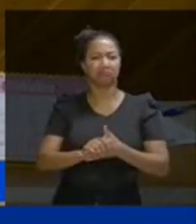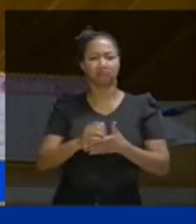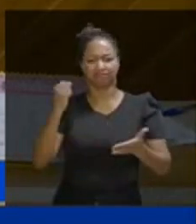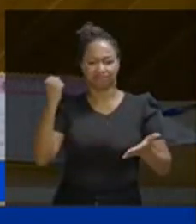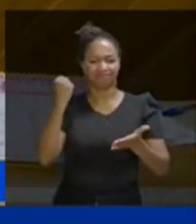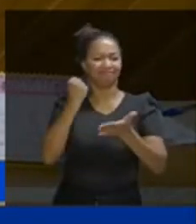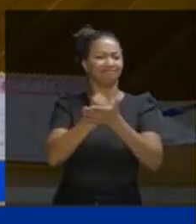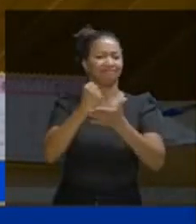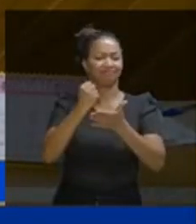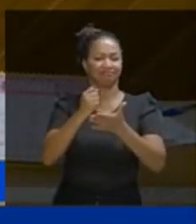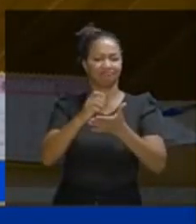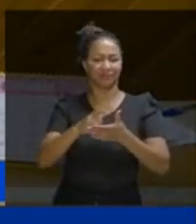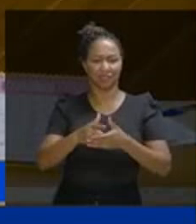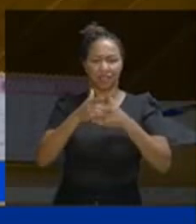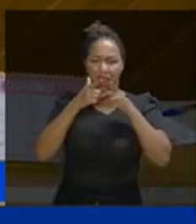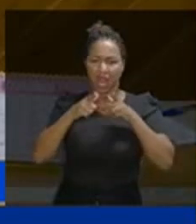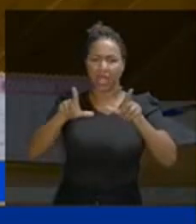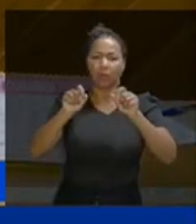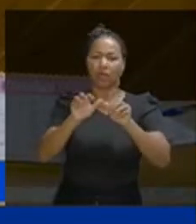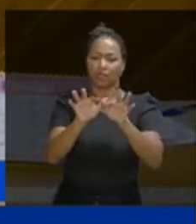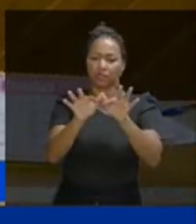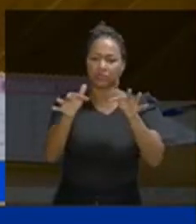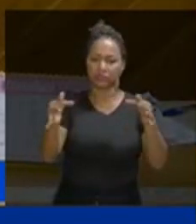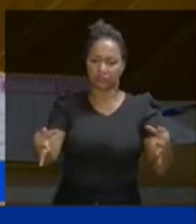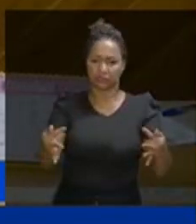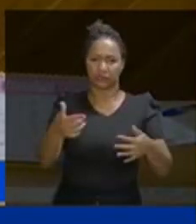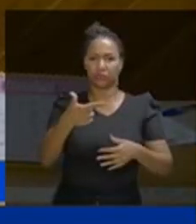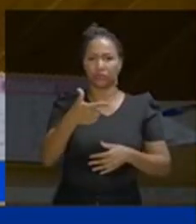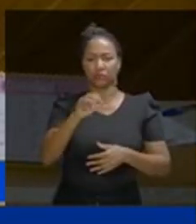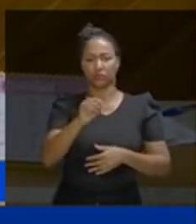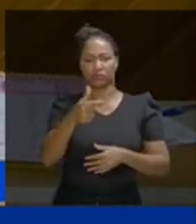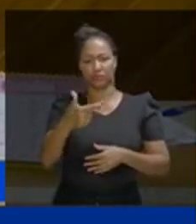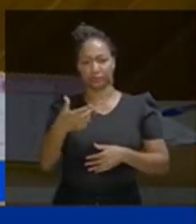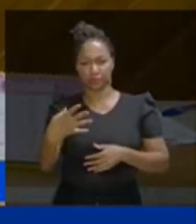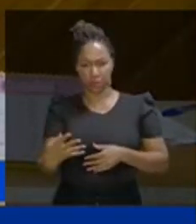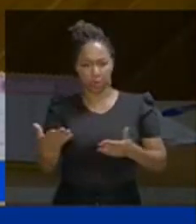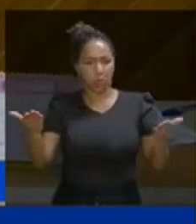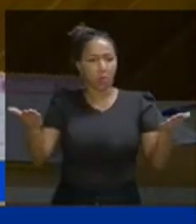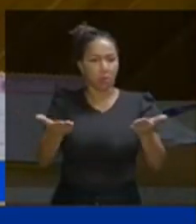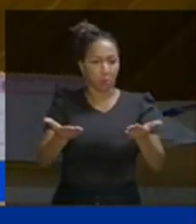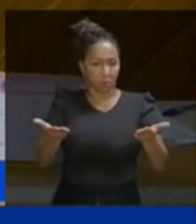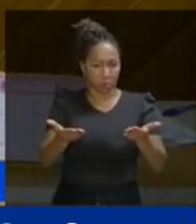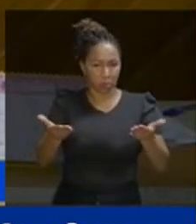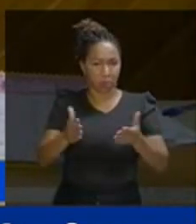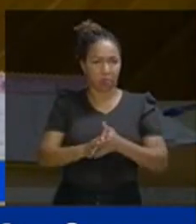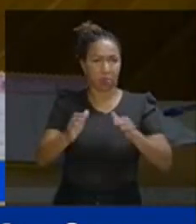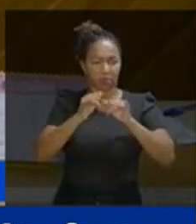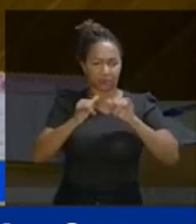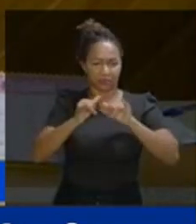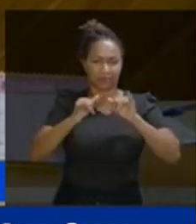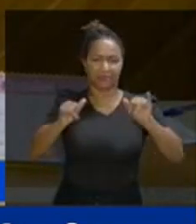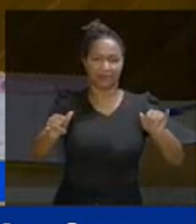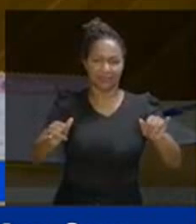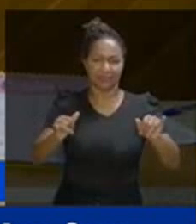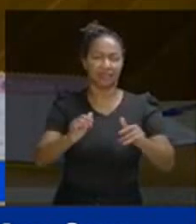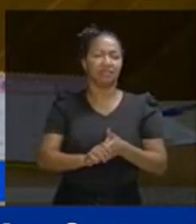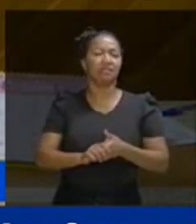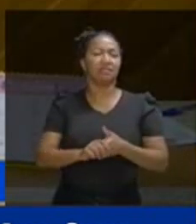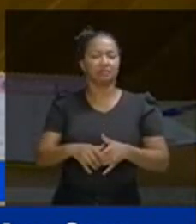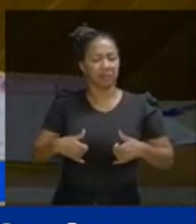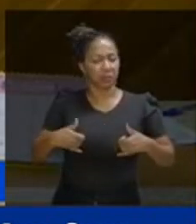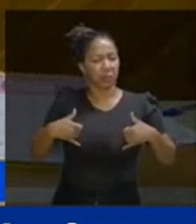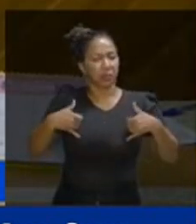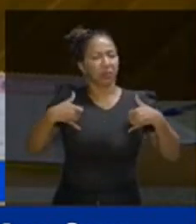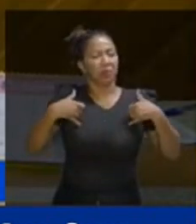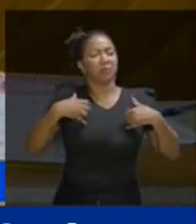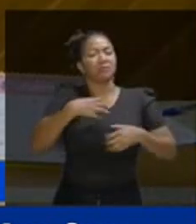de linguagem simples 2024. Então, hoje eu estou trazendo essa notícia que muito nos